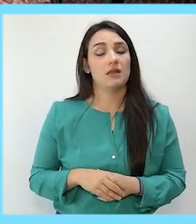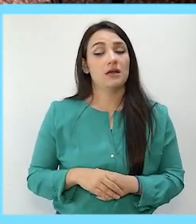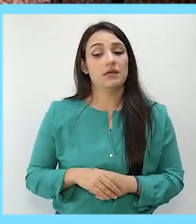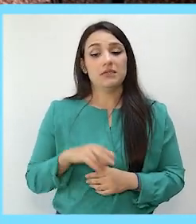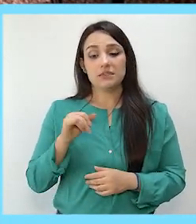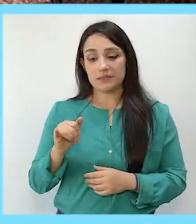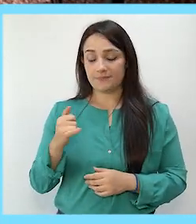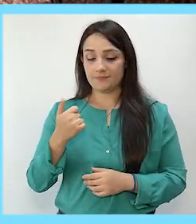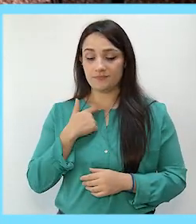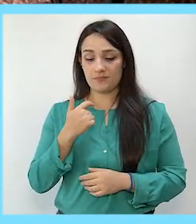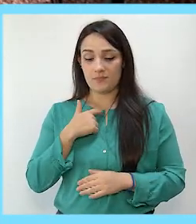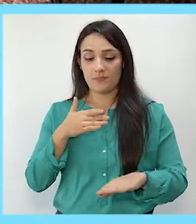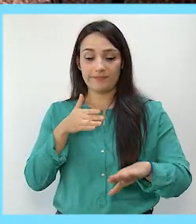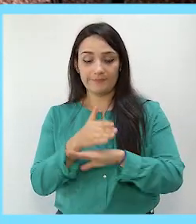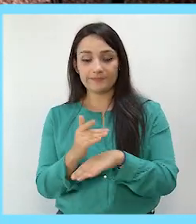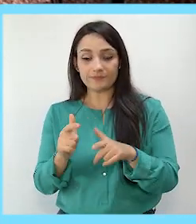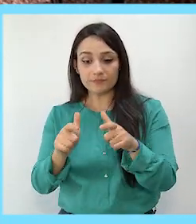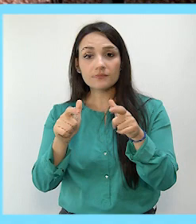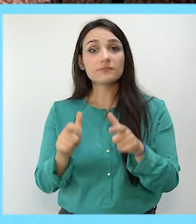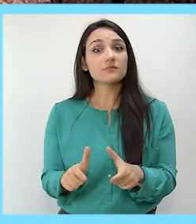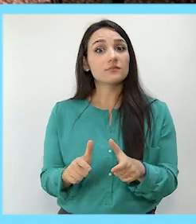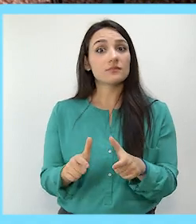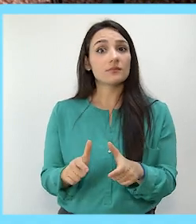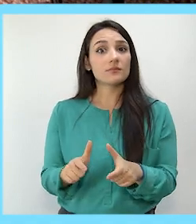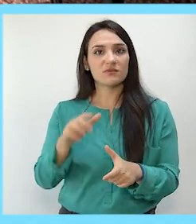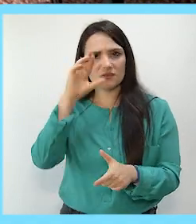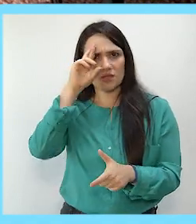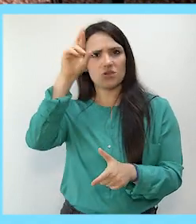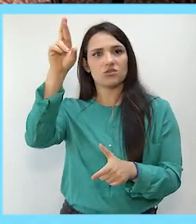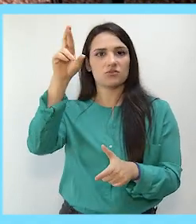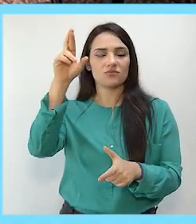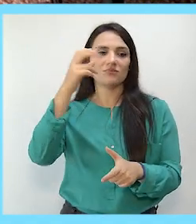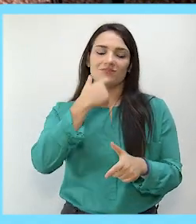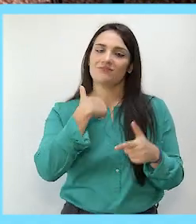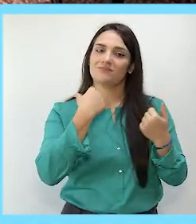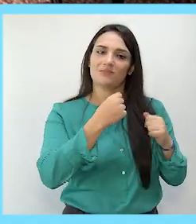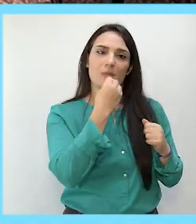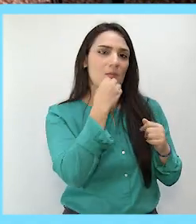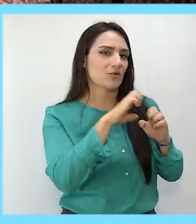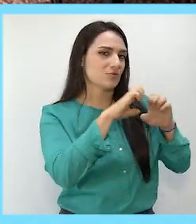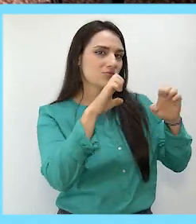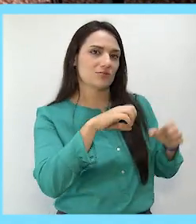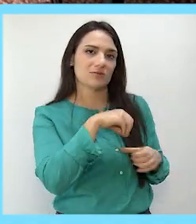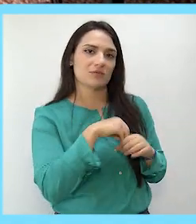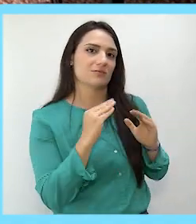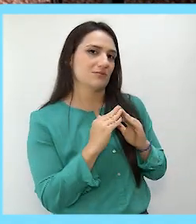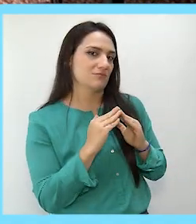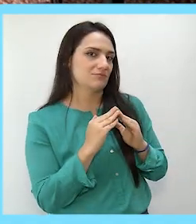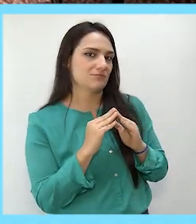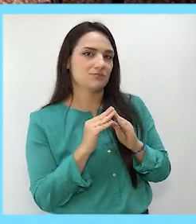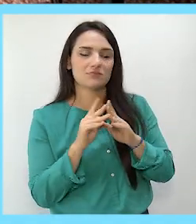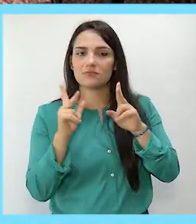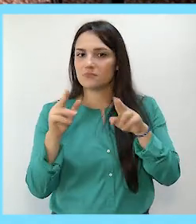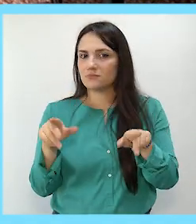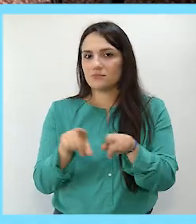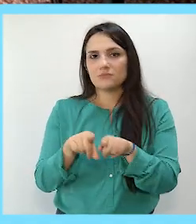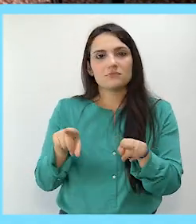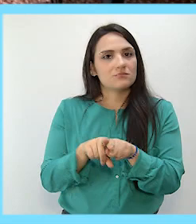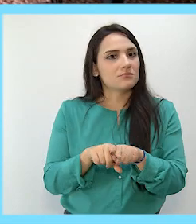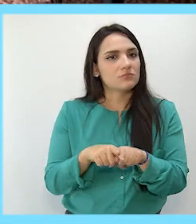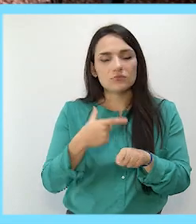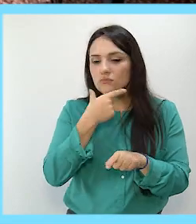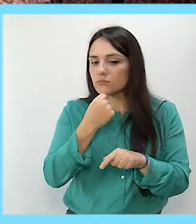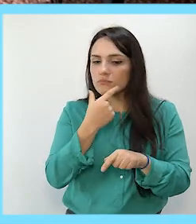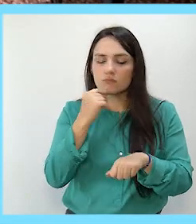gestão, ela precisa de uma estrutura dentro de casa para dar conta de tudo isso. Assim como um homem numa